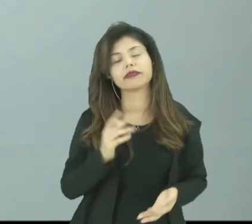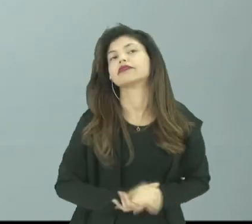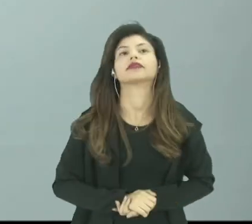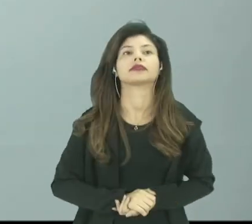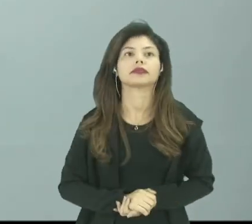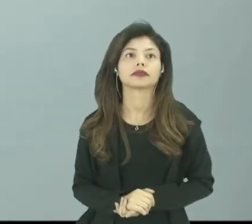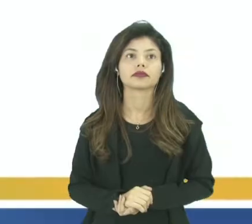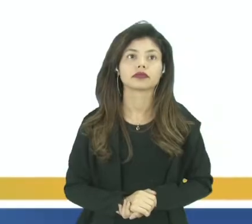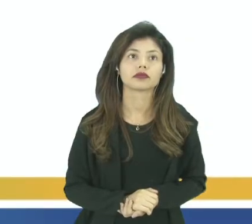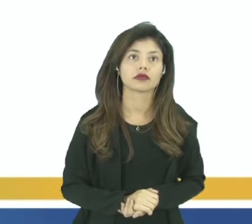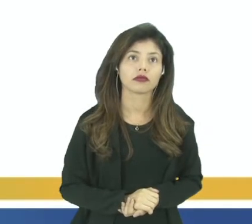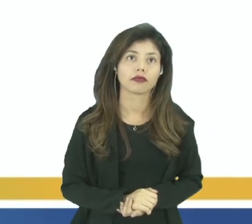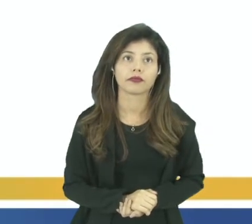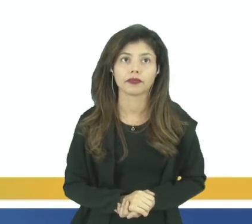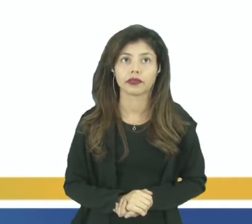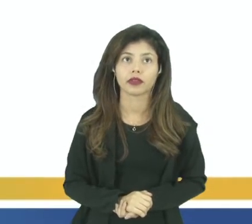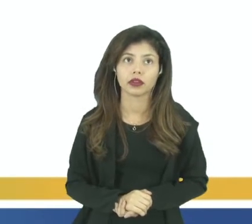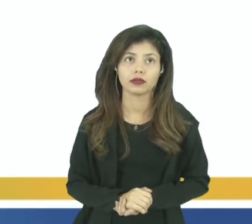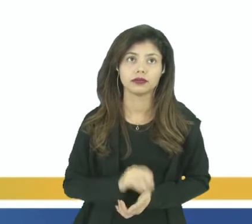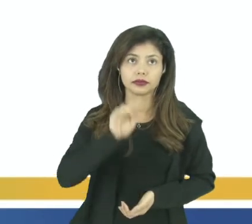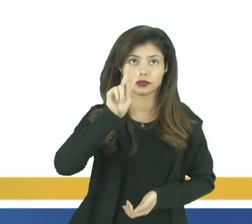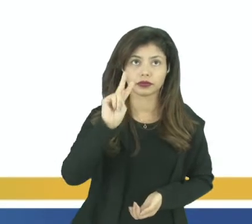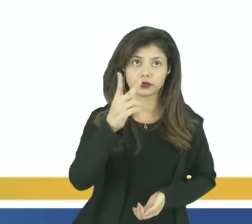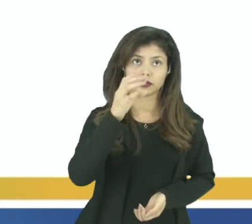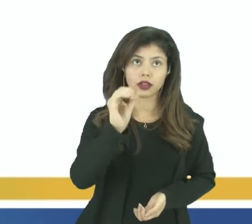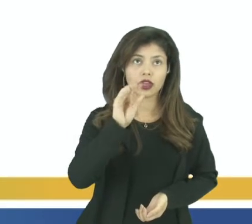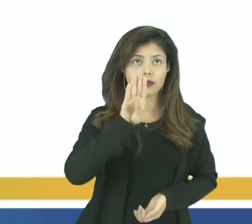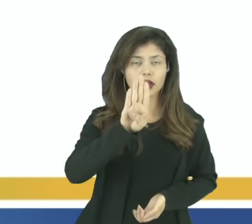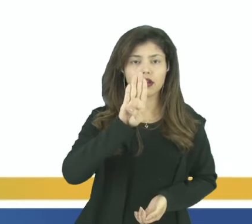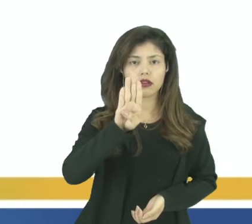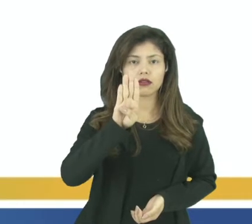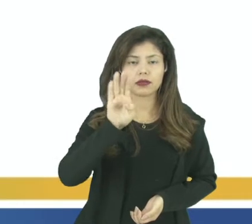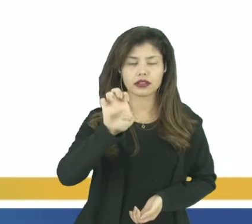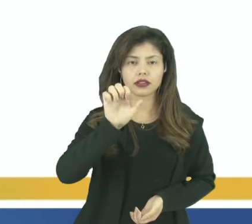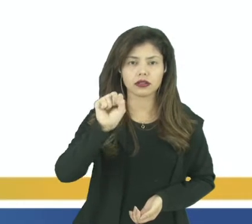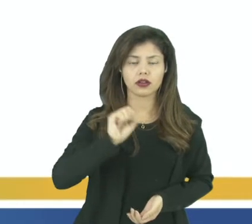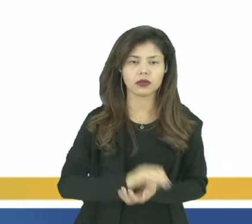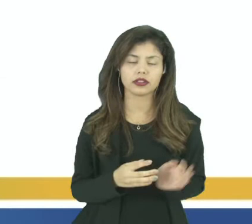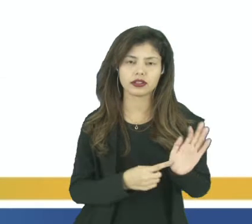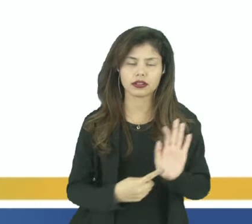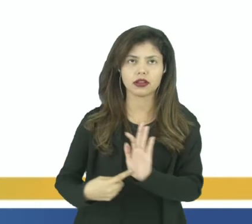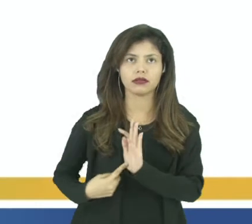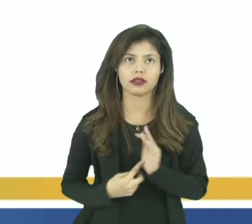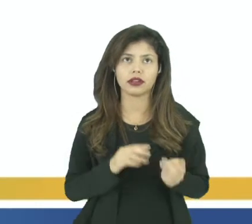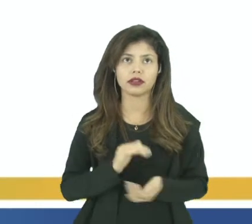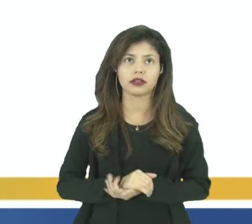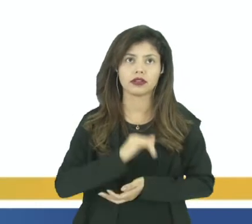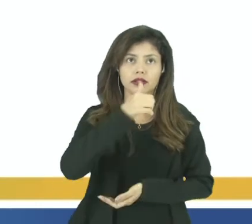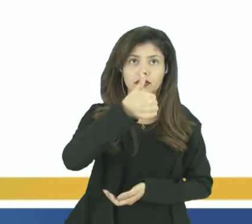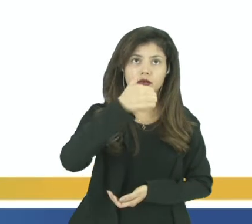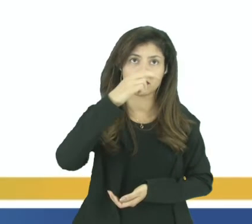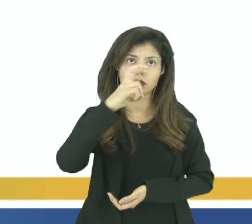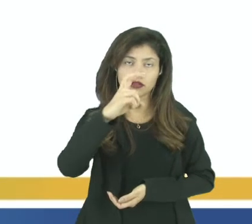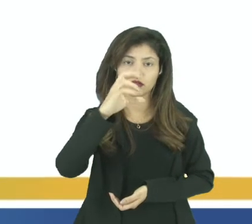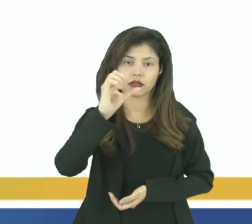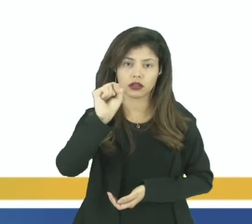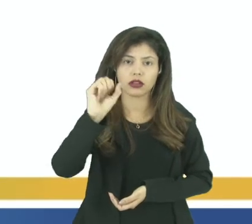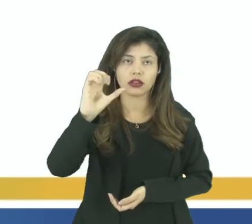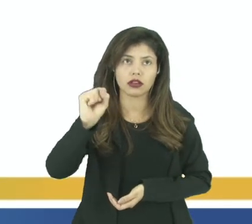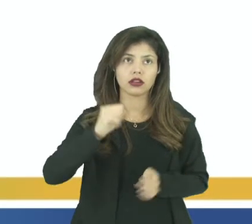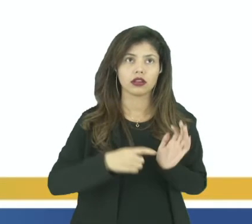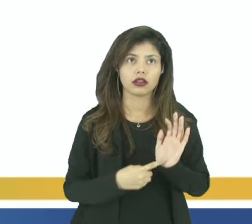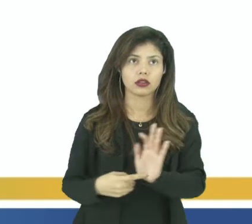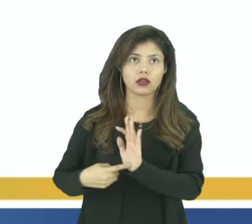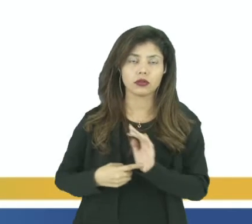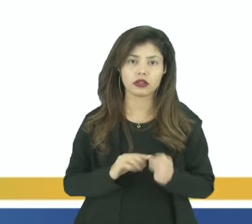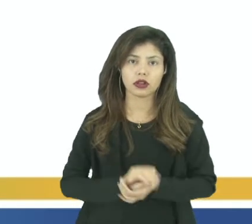caso de Hobbes, nós vamos ter aí uma outra concepção. No caso de Hobbes,